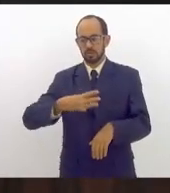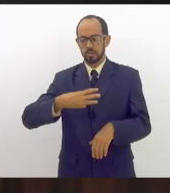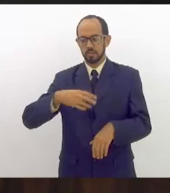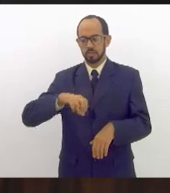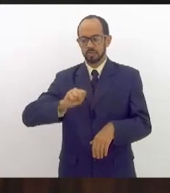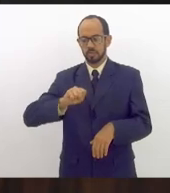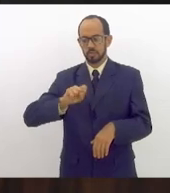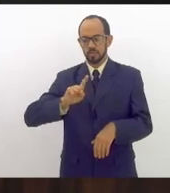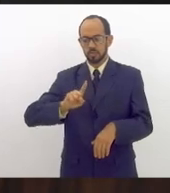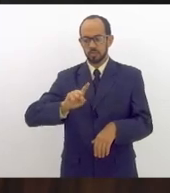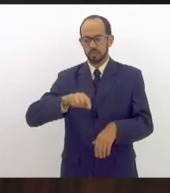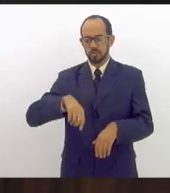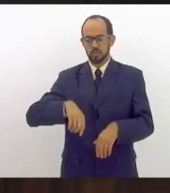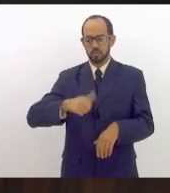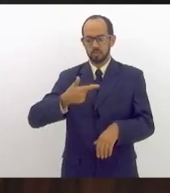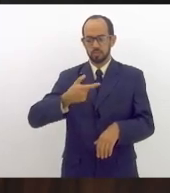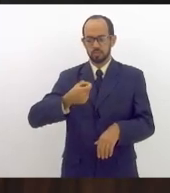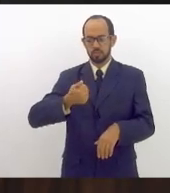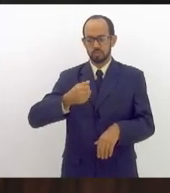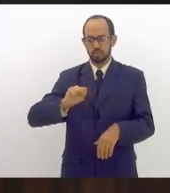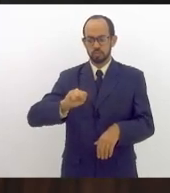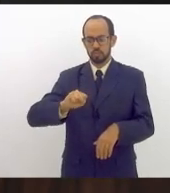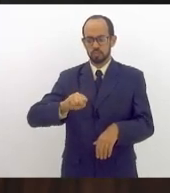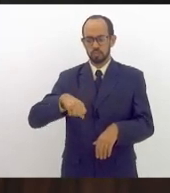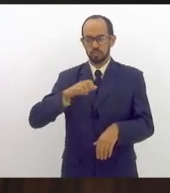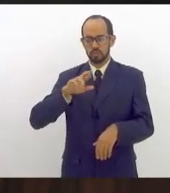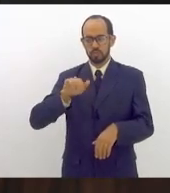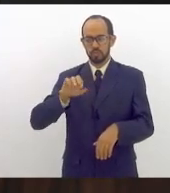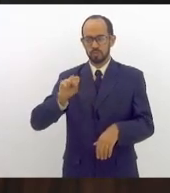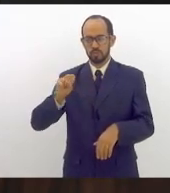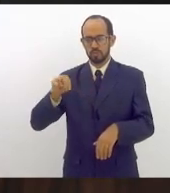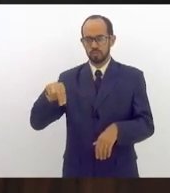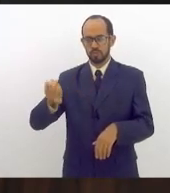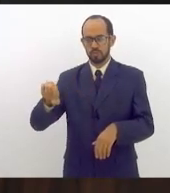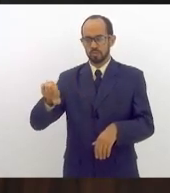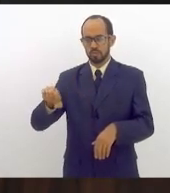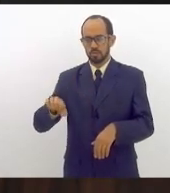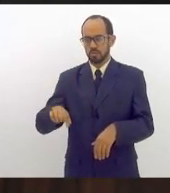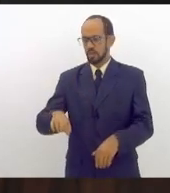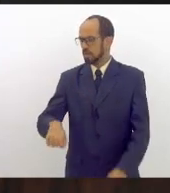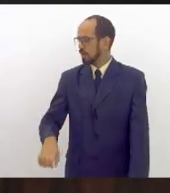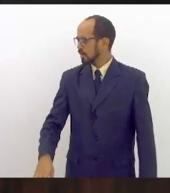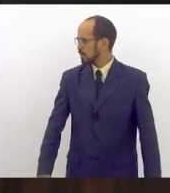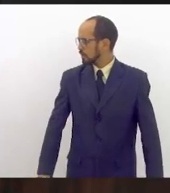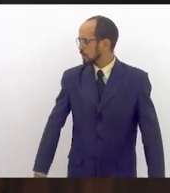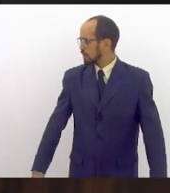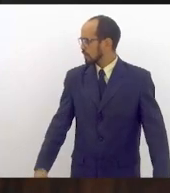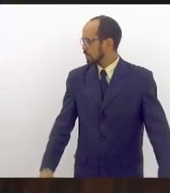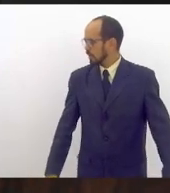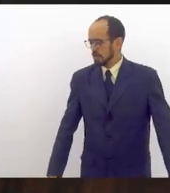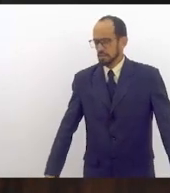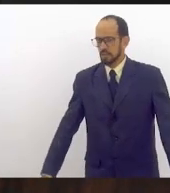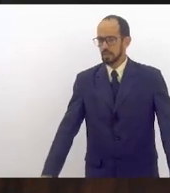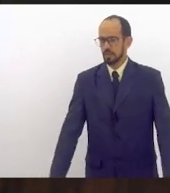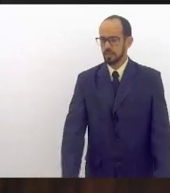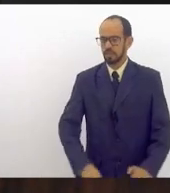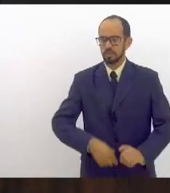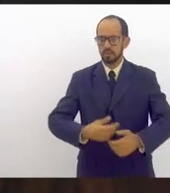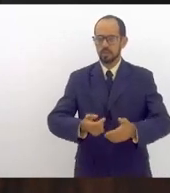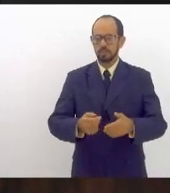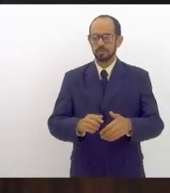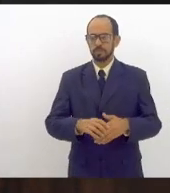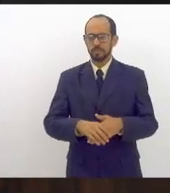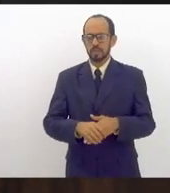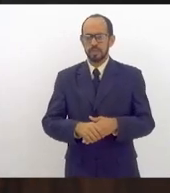18, de autoria do deputado Rosane Félix também, Marquinhos. Deputado Rosenberg Reis, que determina o prazo